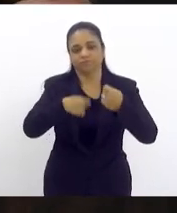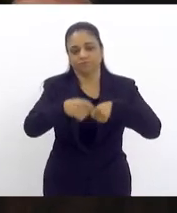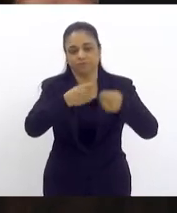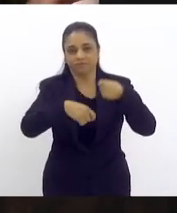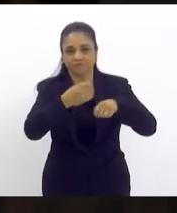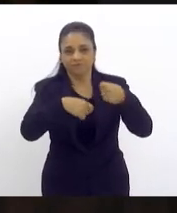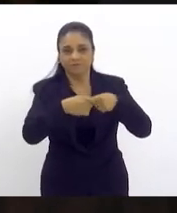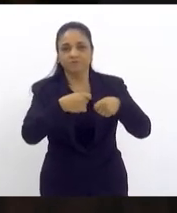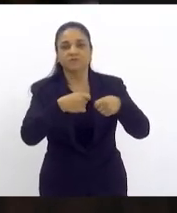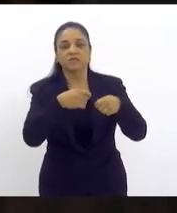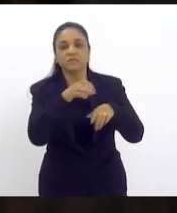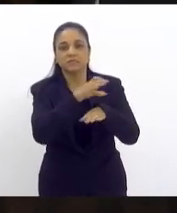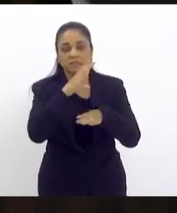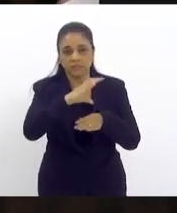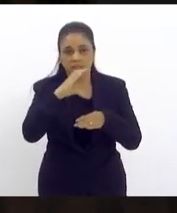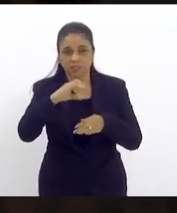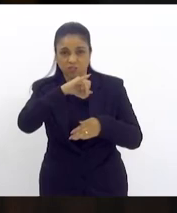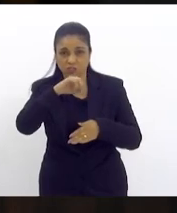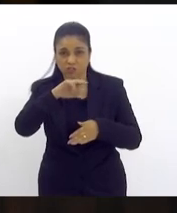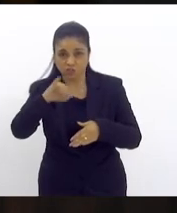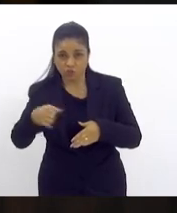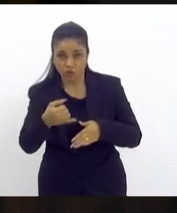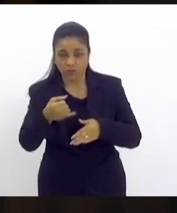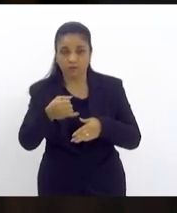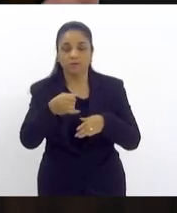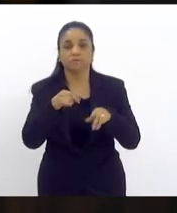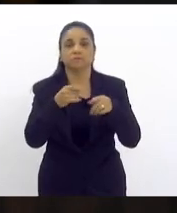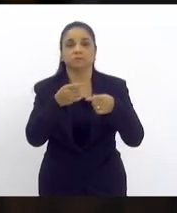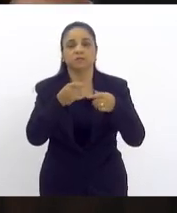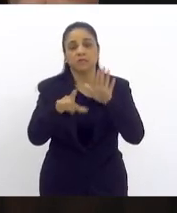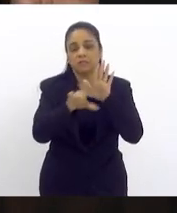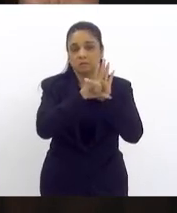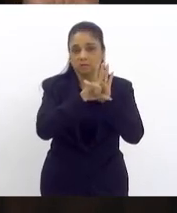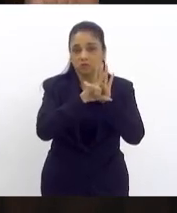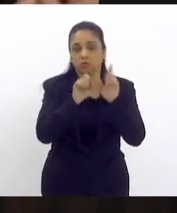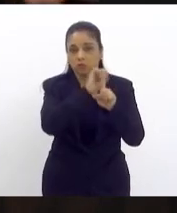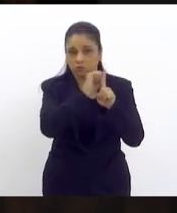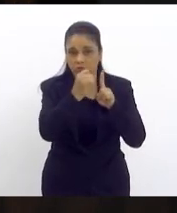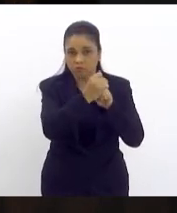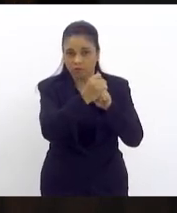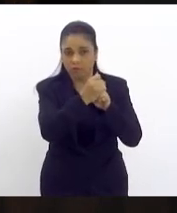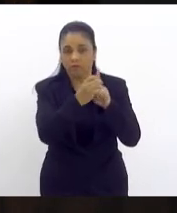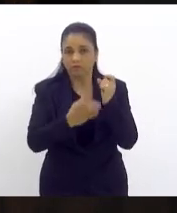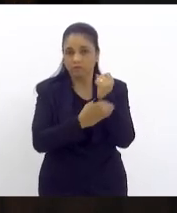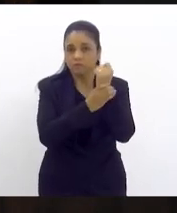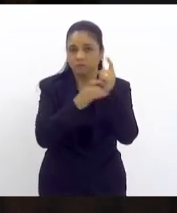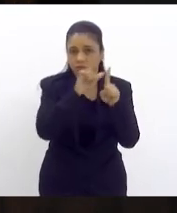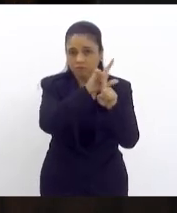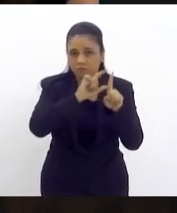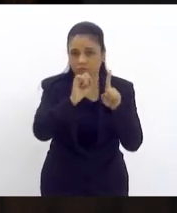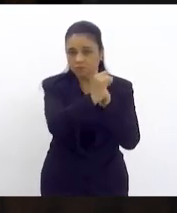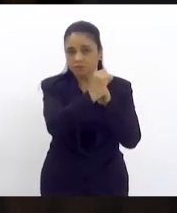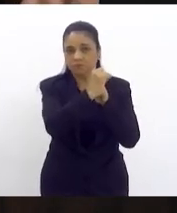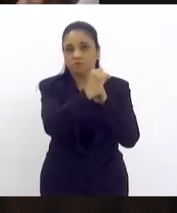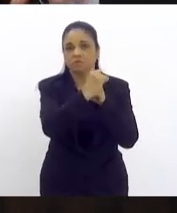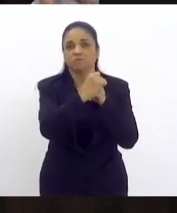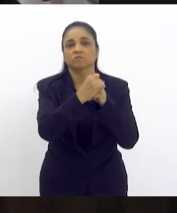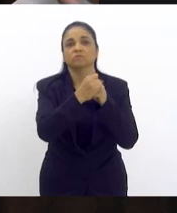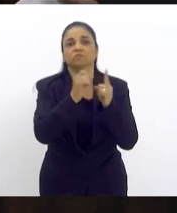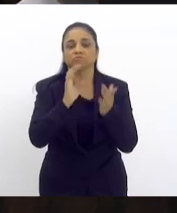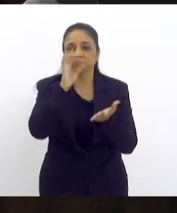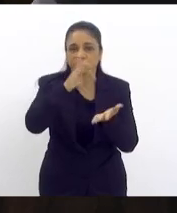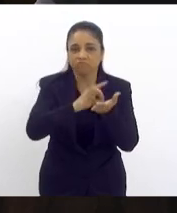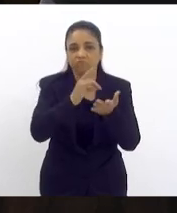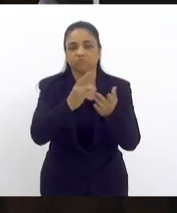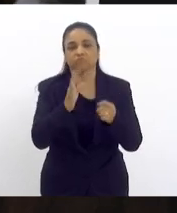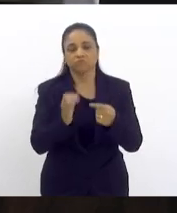substitutivo da ccj de trabalho legislação social e Seguridade Social favorável de Defesa do meio ambiente favorável